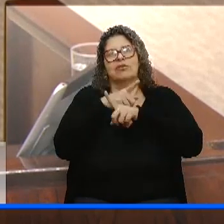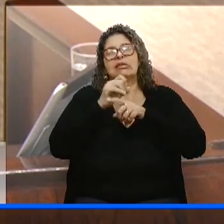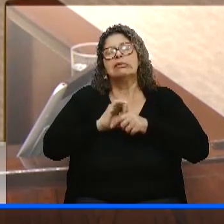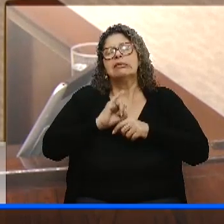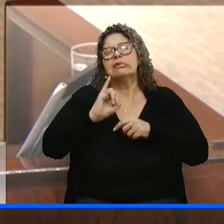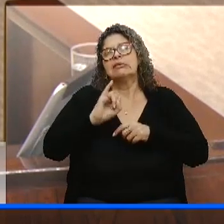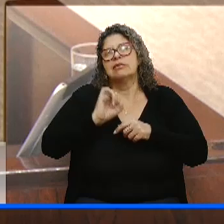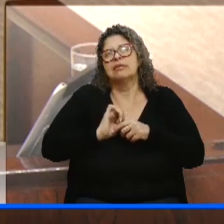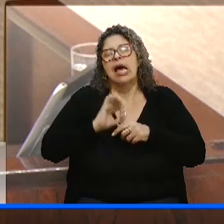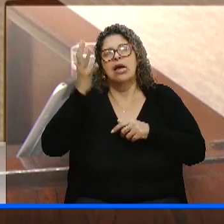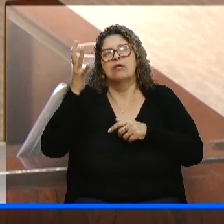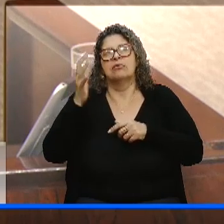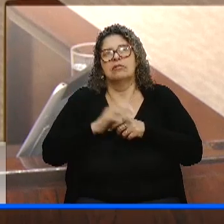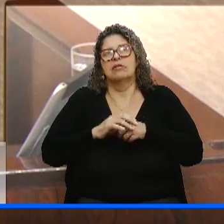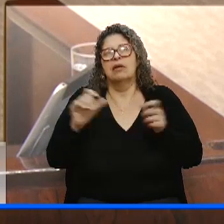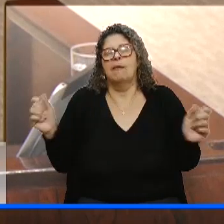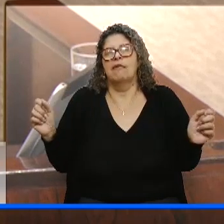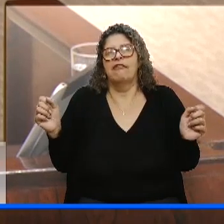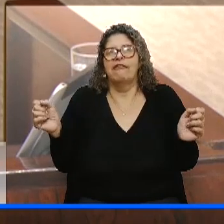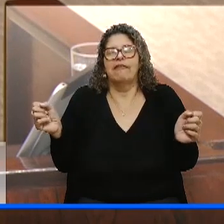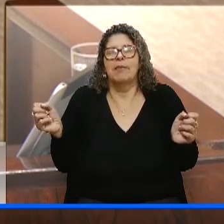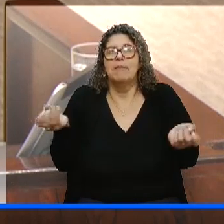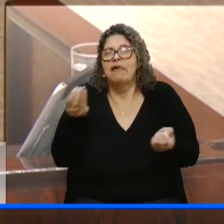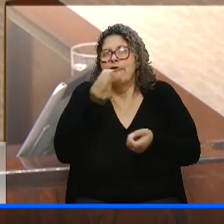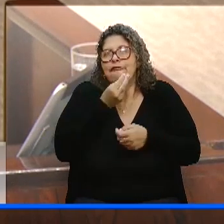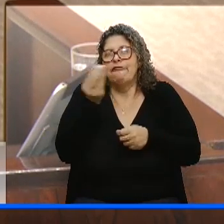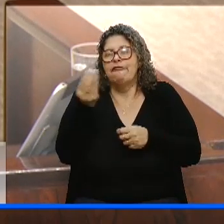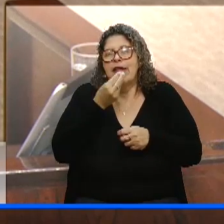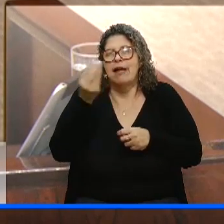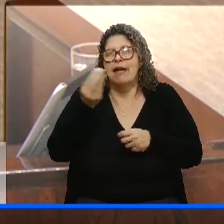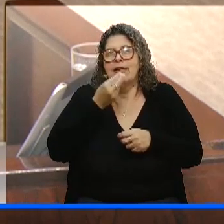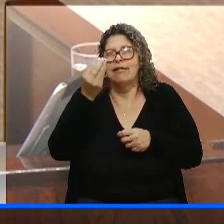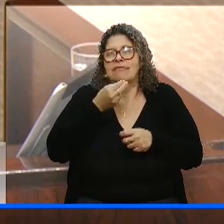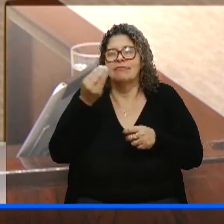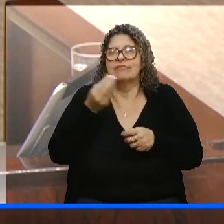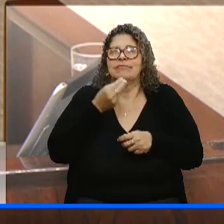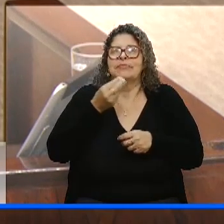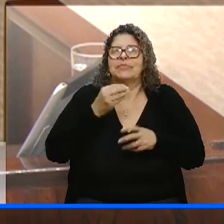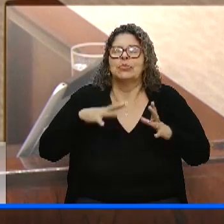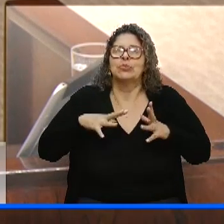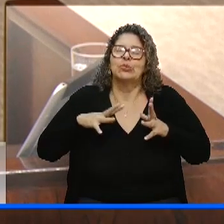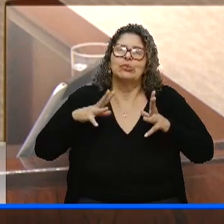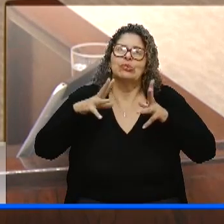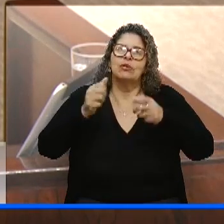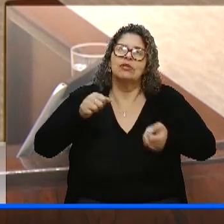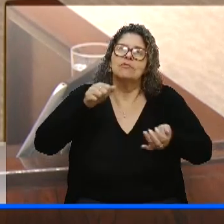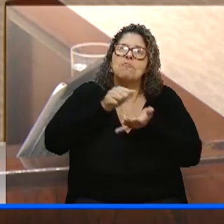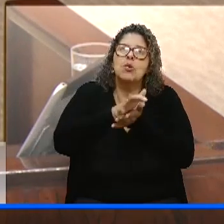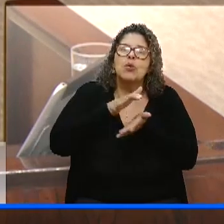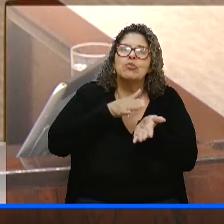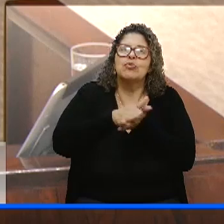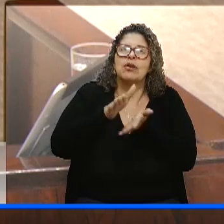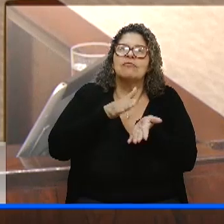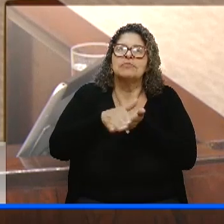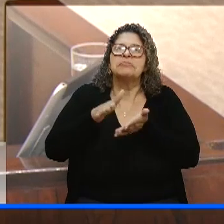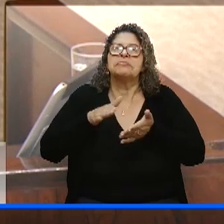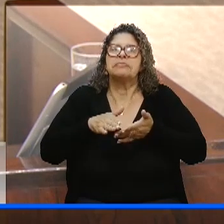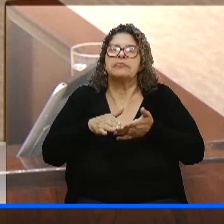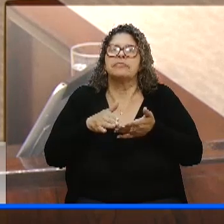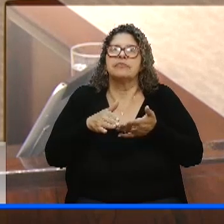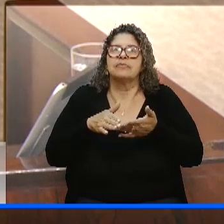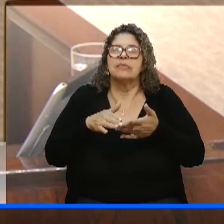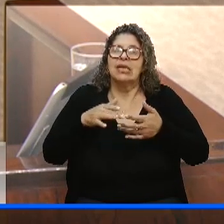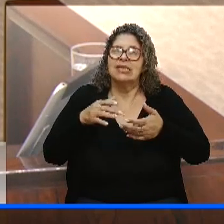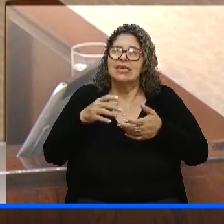acontecer nós vamos ter um enfraquecimento muito grande de todo o processo de produção essa